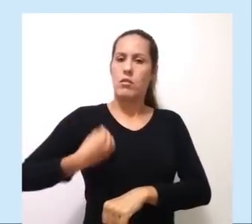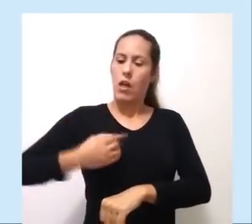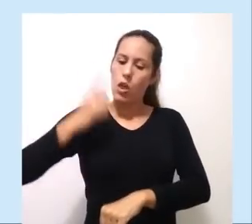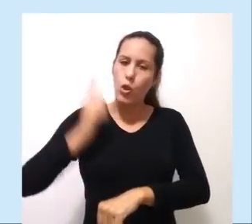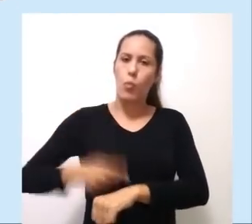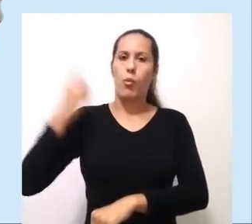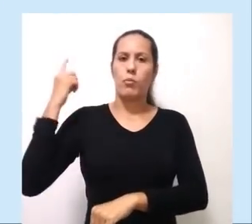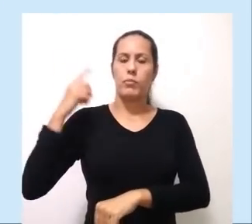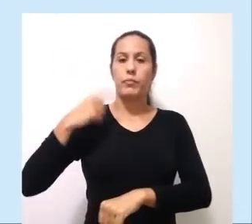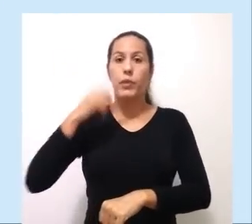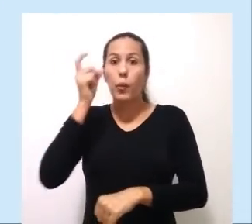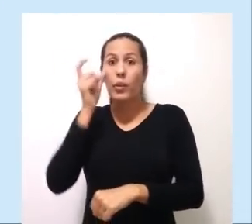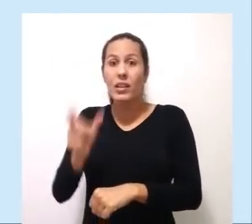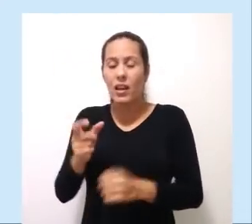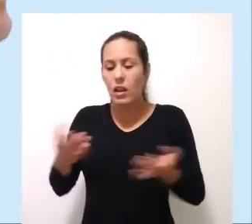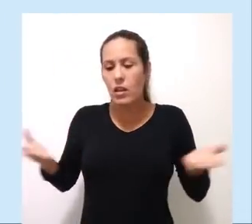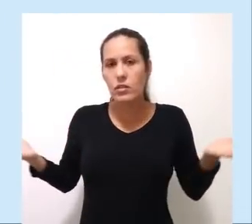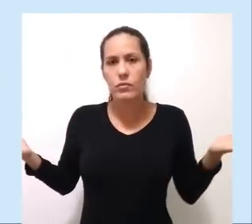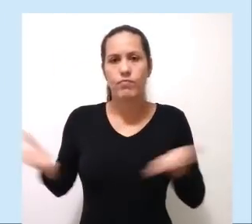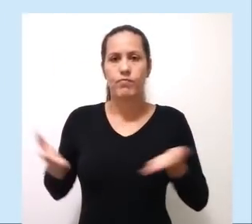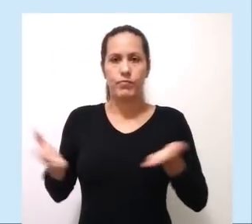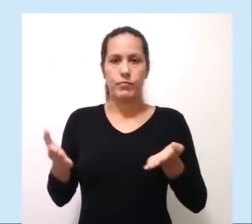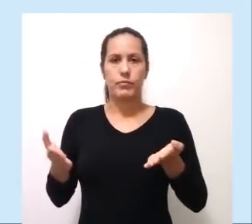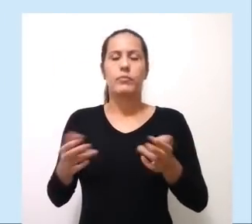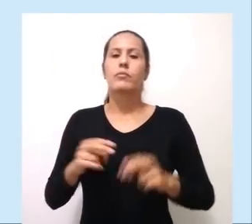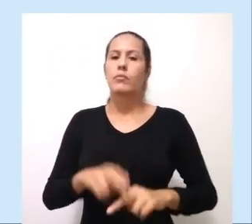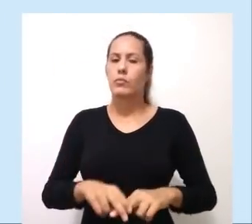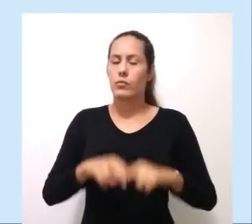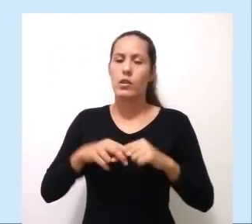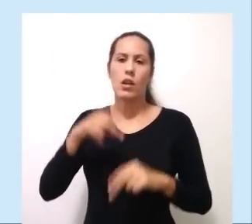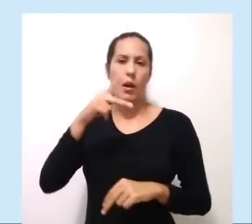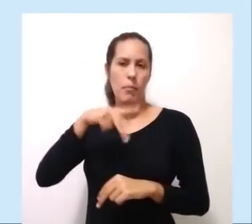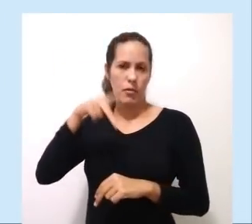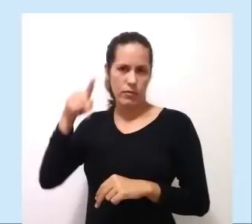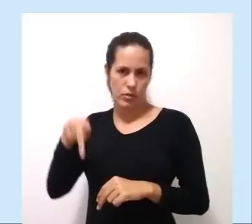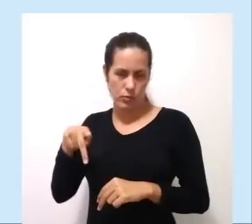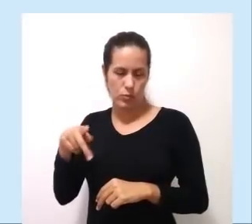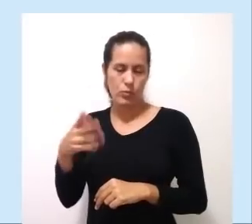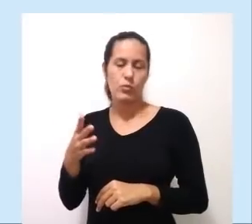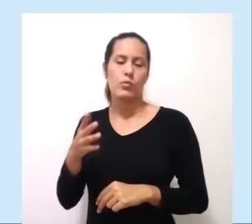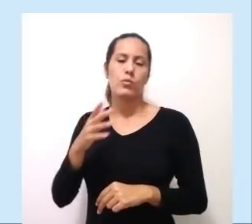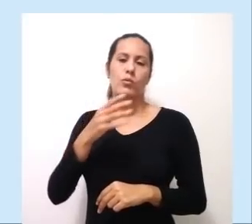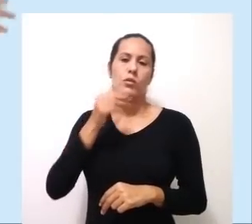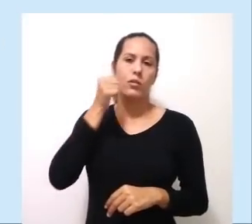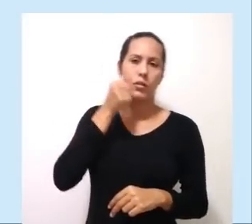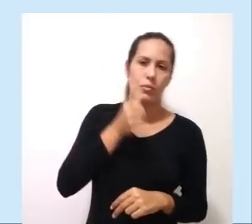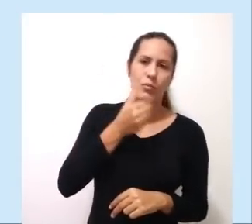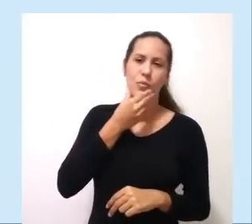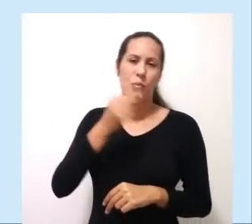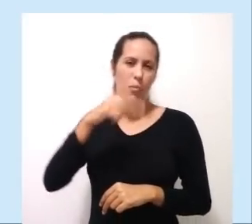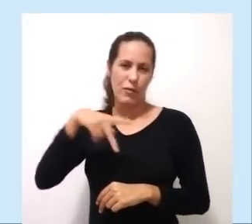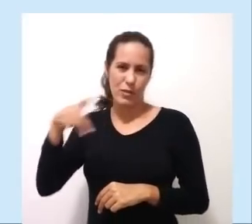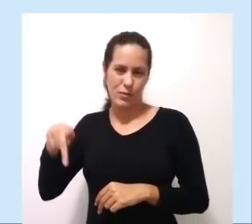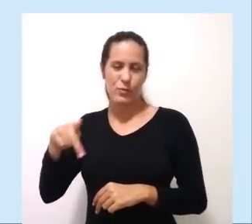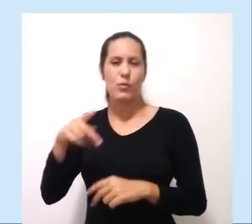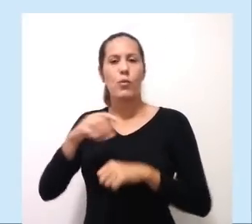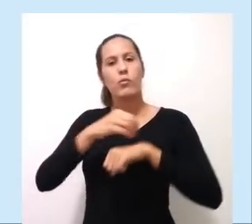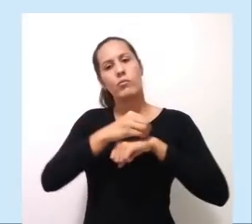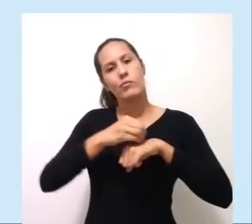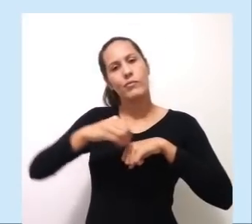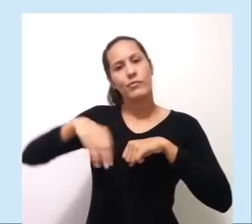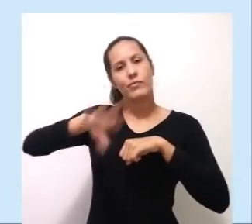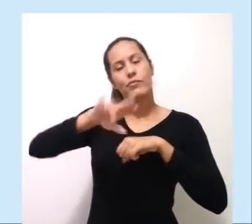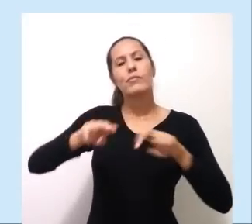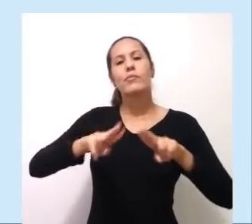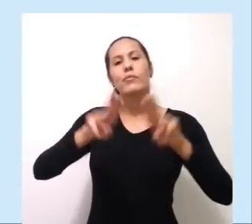momento. Então, algo de interesse atual. Então, é para isso que a professora, Só que o professor, em sala de aula,